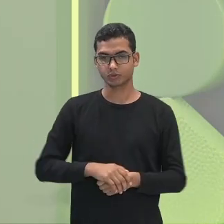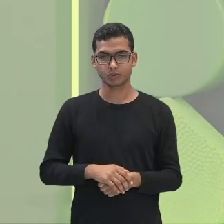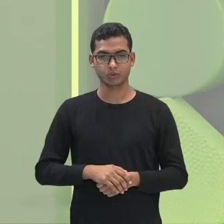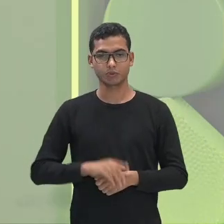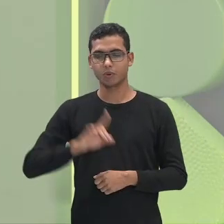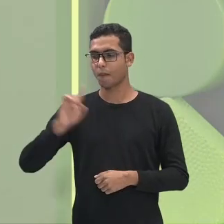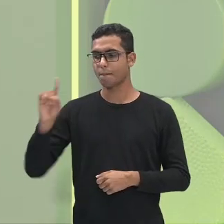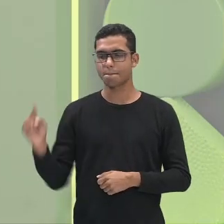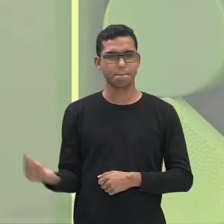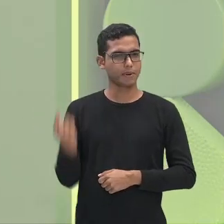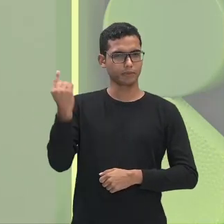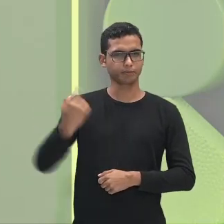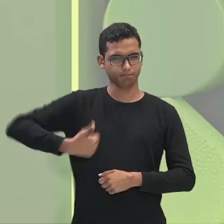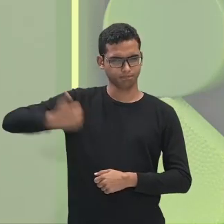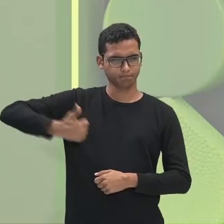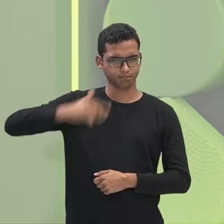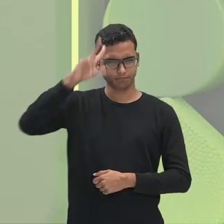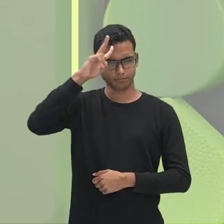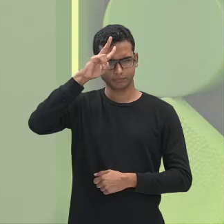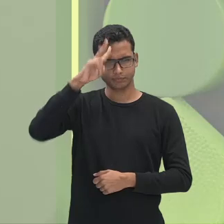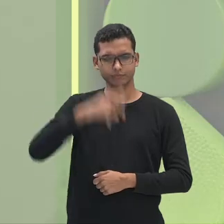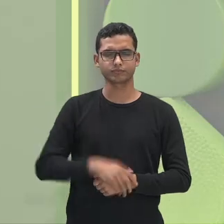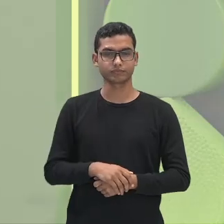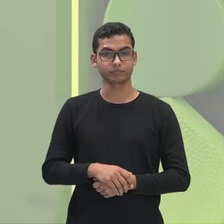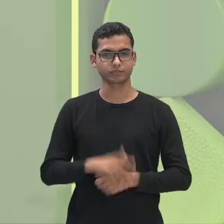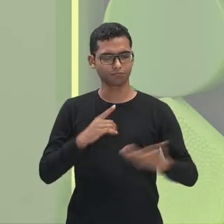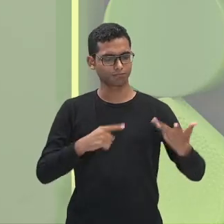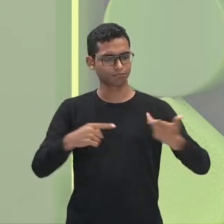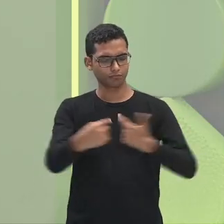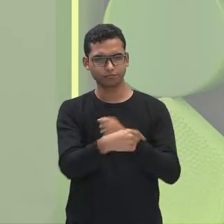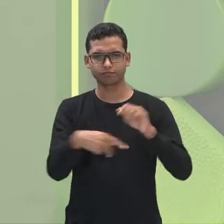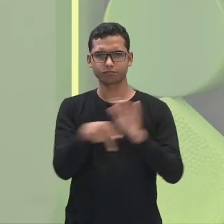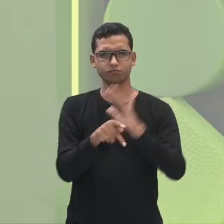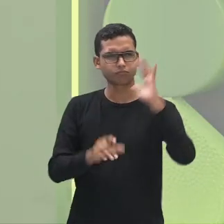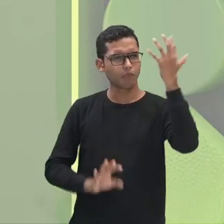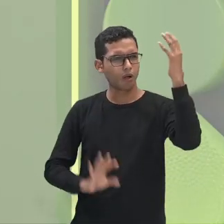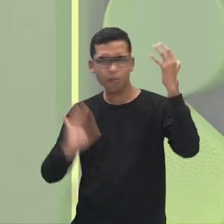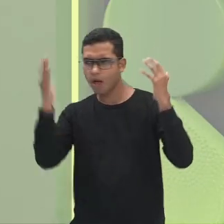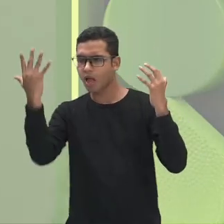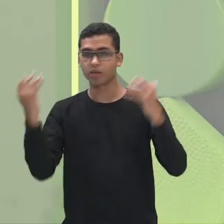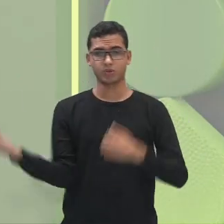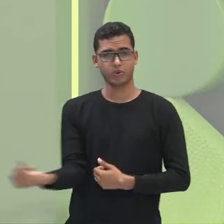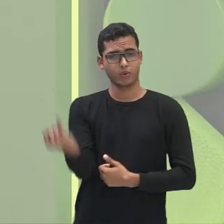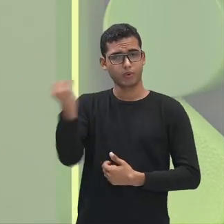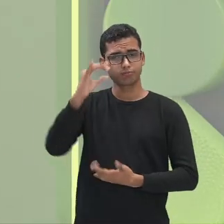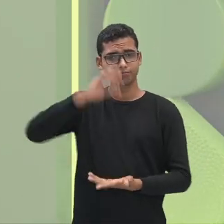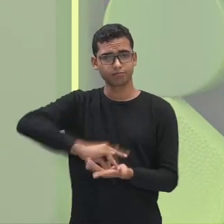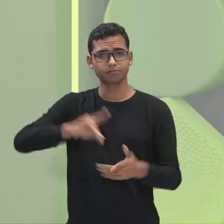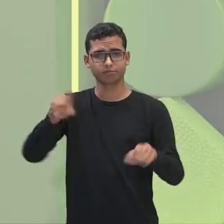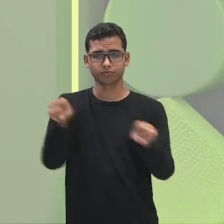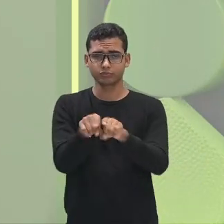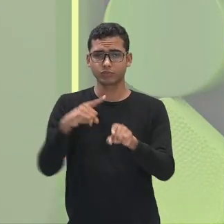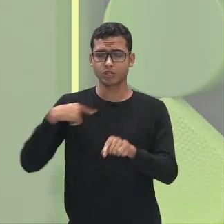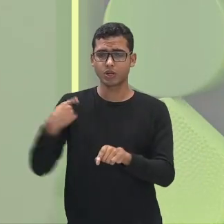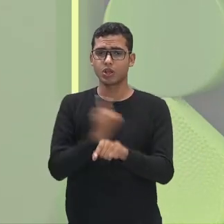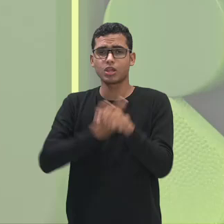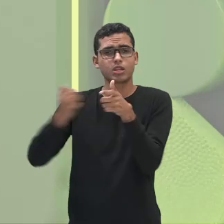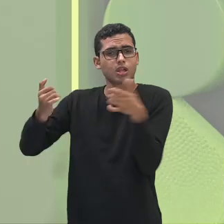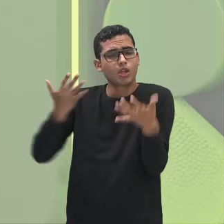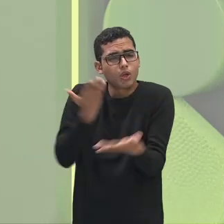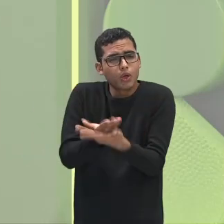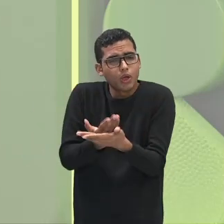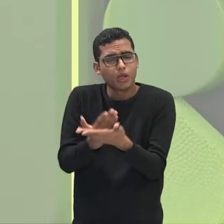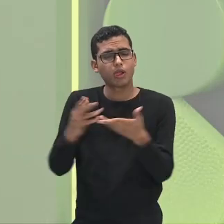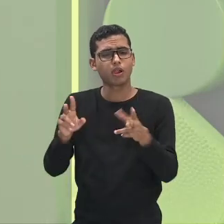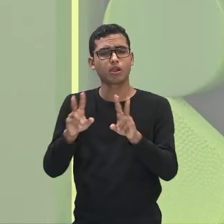cientista. Vocês perceberam como existem vários fenômenos muito importantes para falarmos aí sobre a